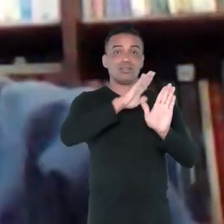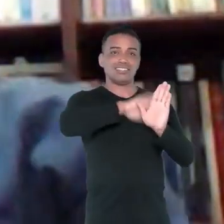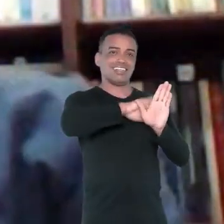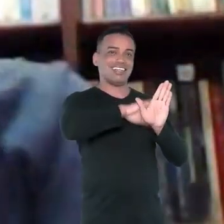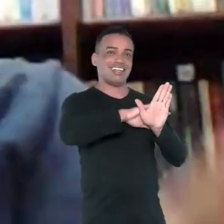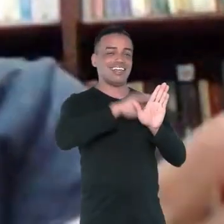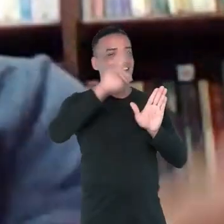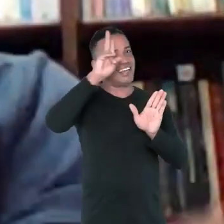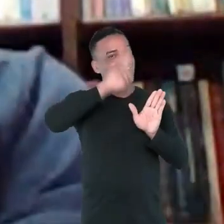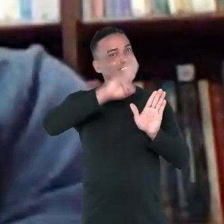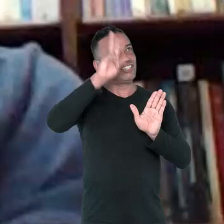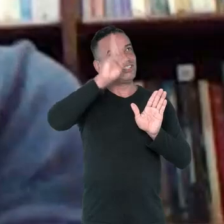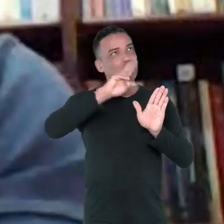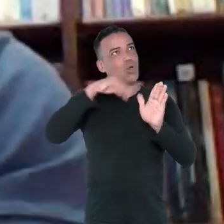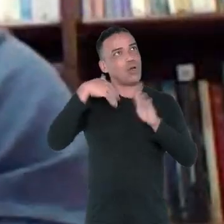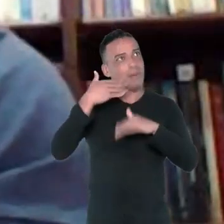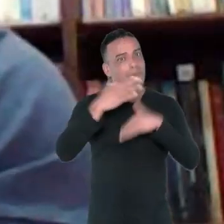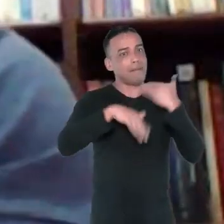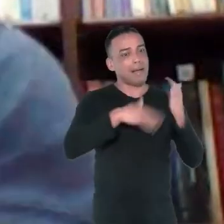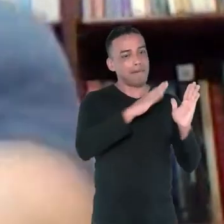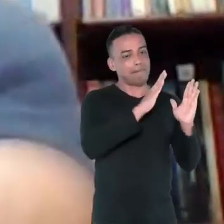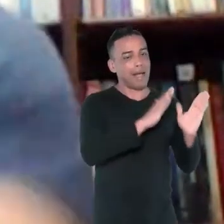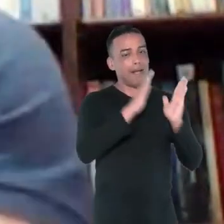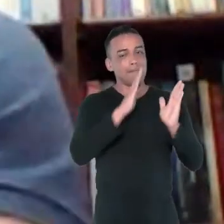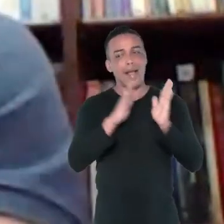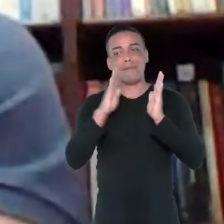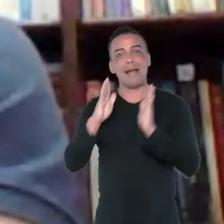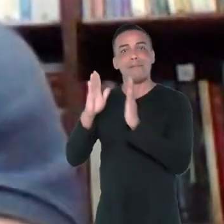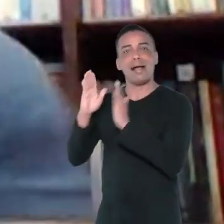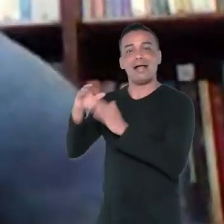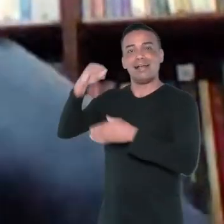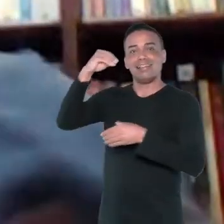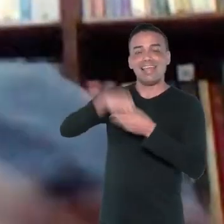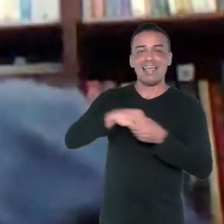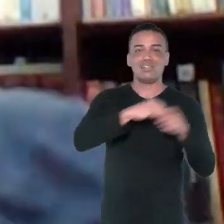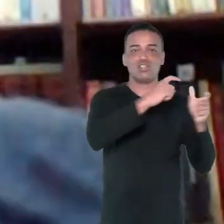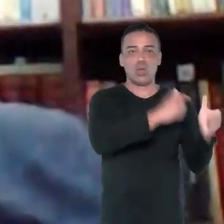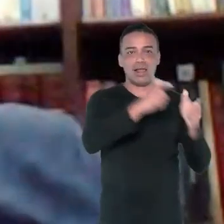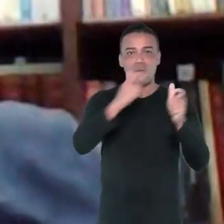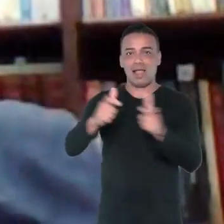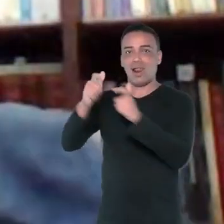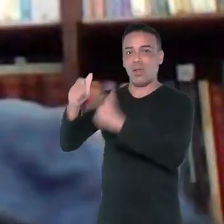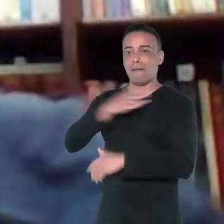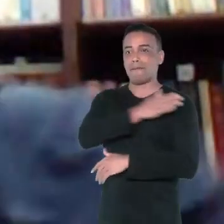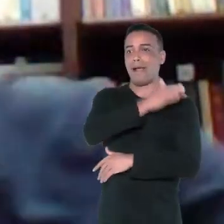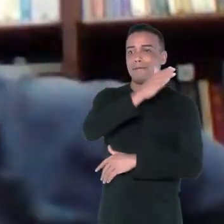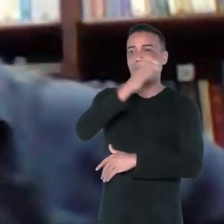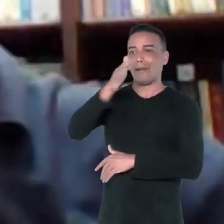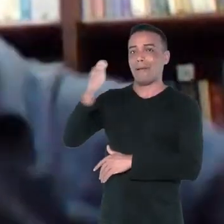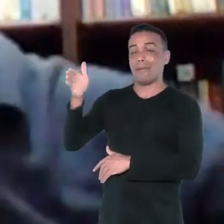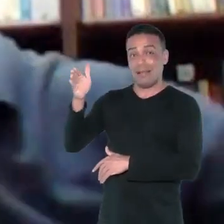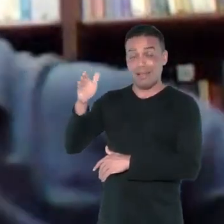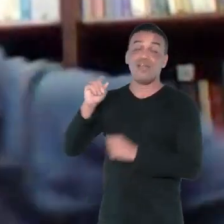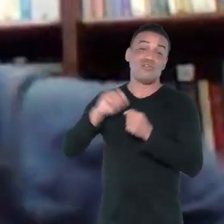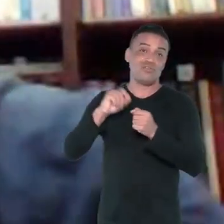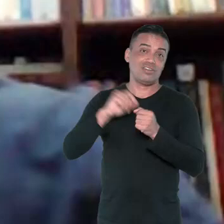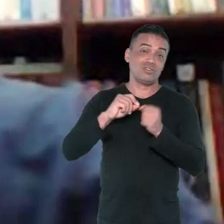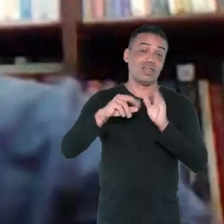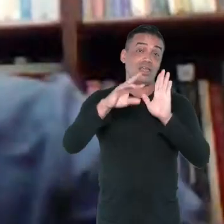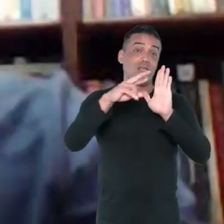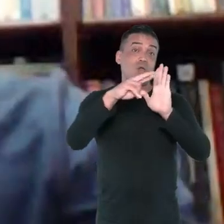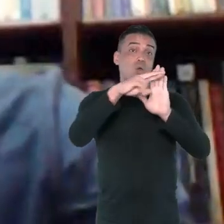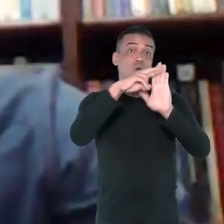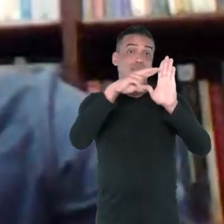que a história vá se transcorrendo nestes cenários. E foi exatamente o que eu fiz. O